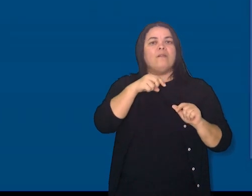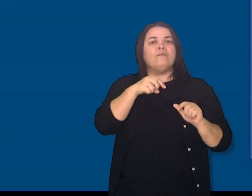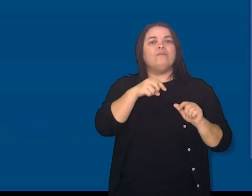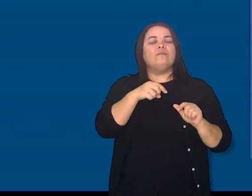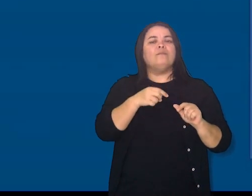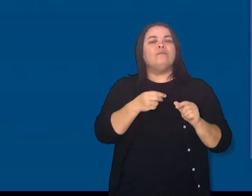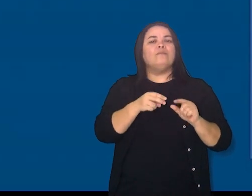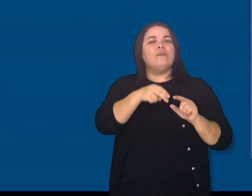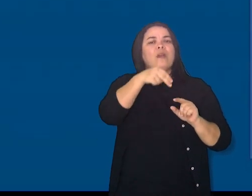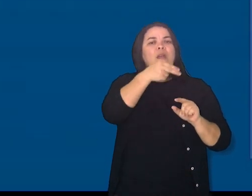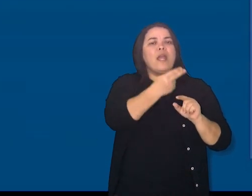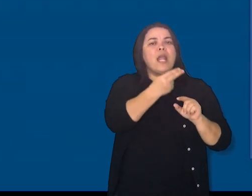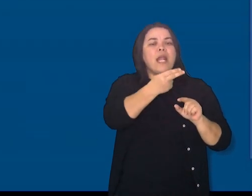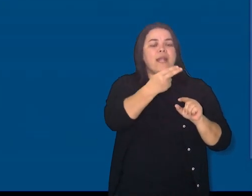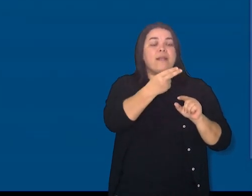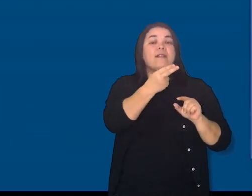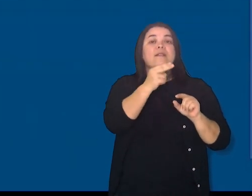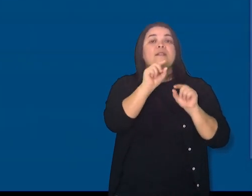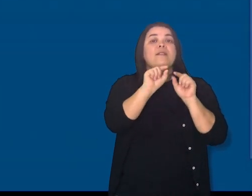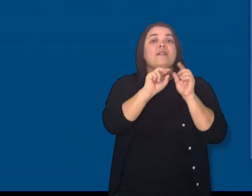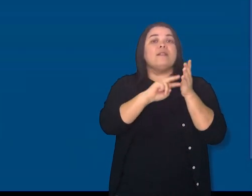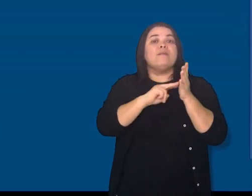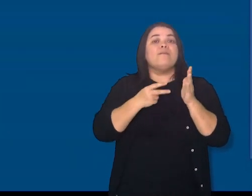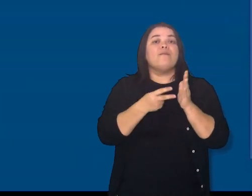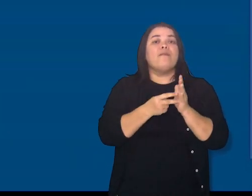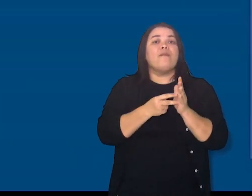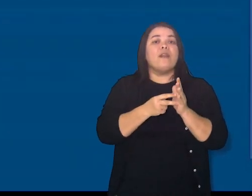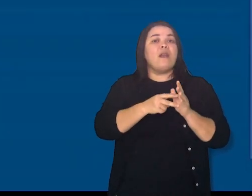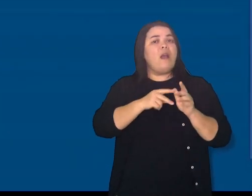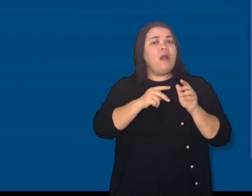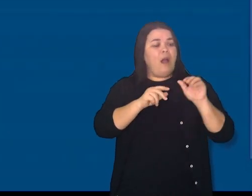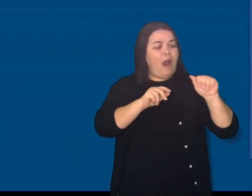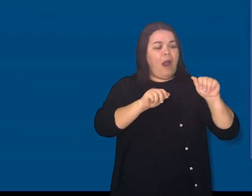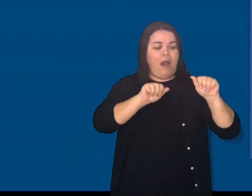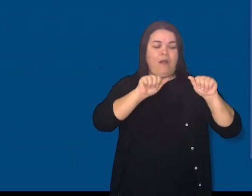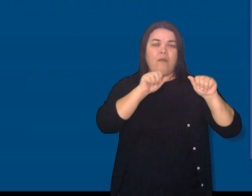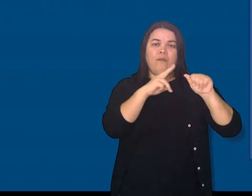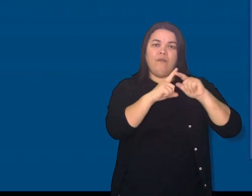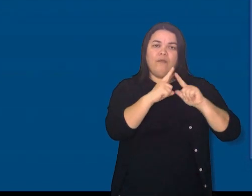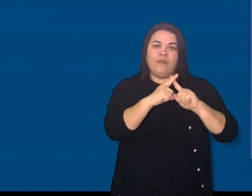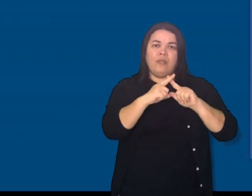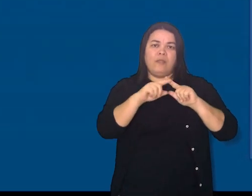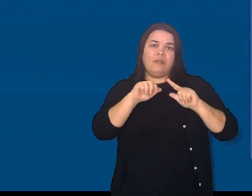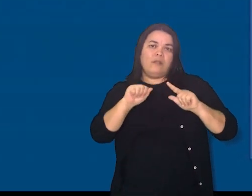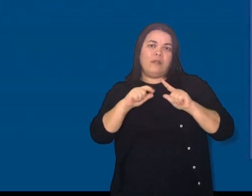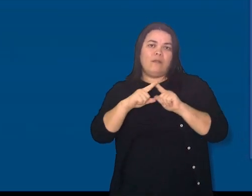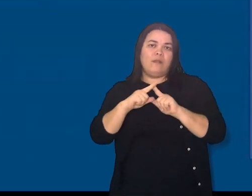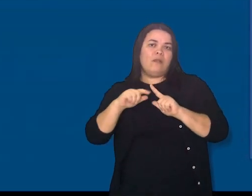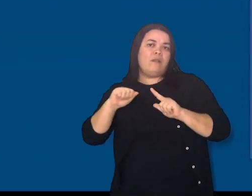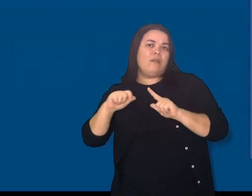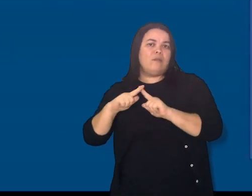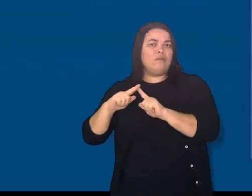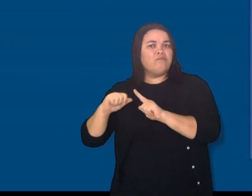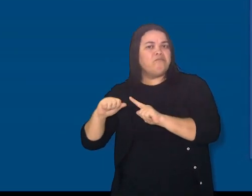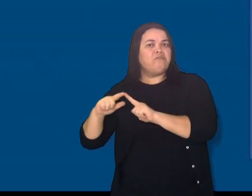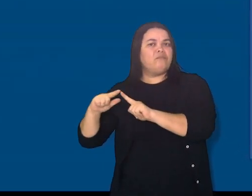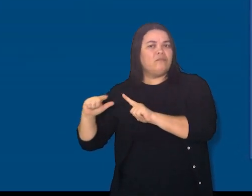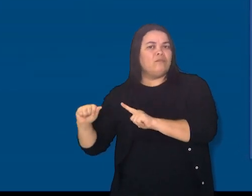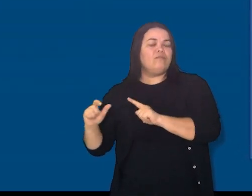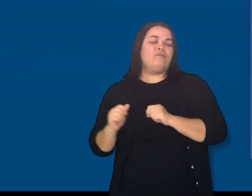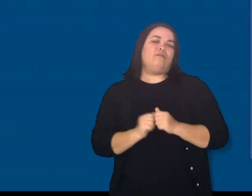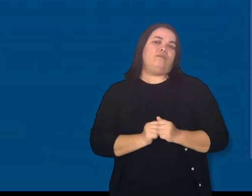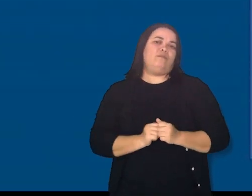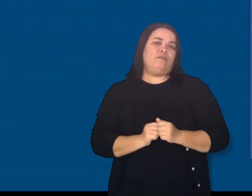N vezes. Ou seja, eu vou multiplicar o A por ele mesmo,